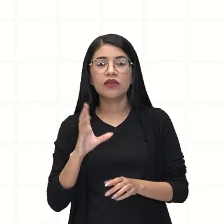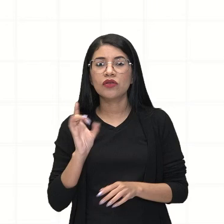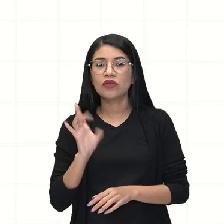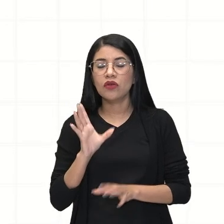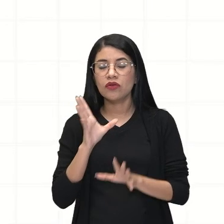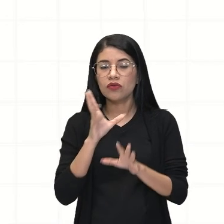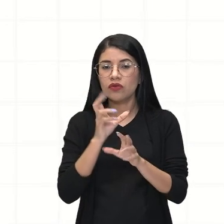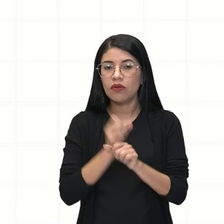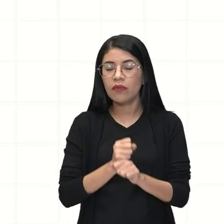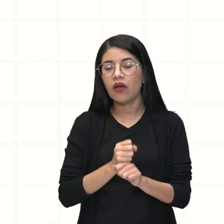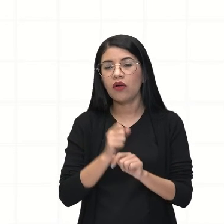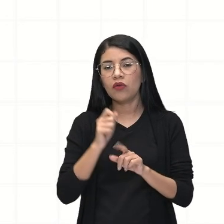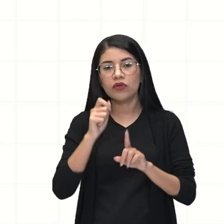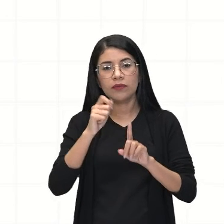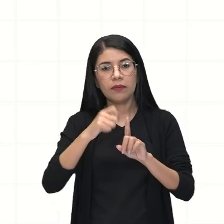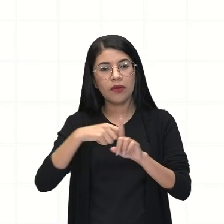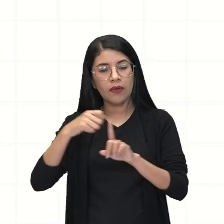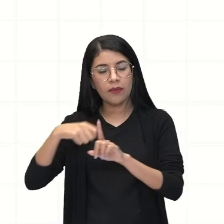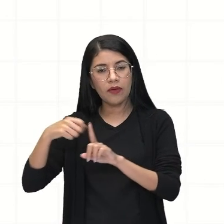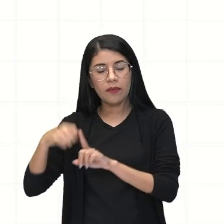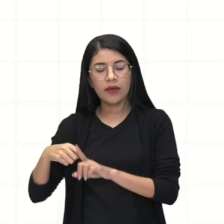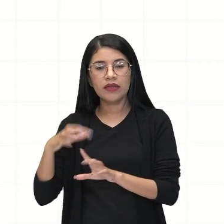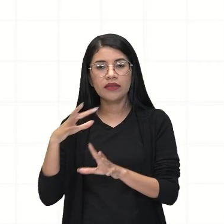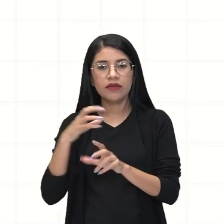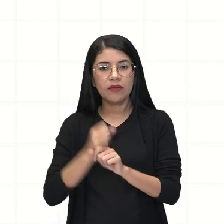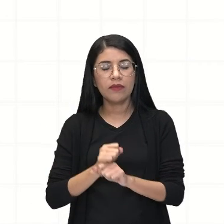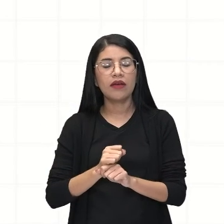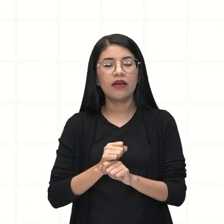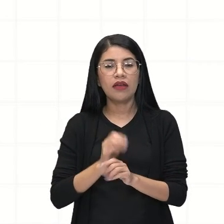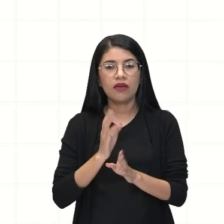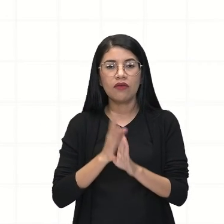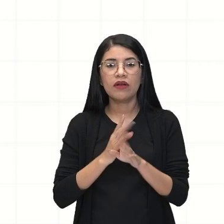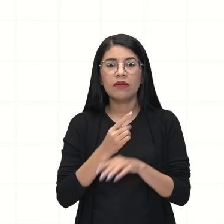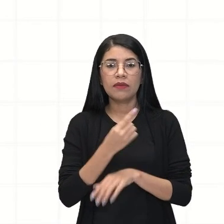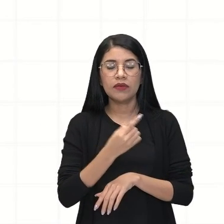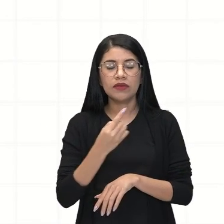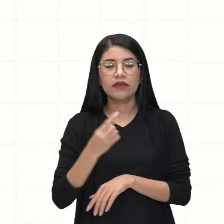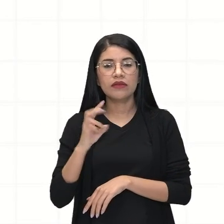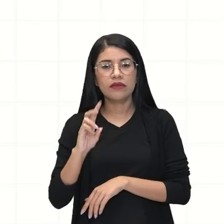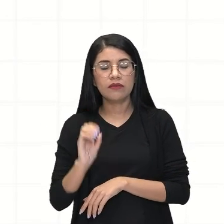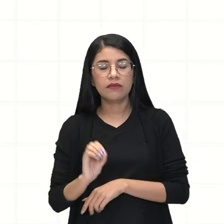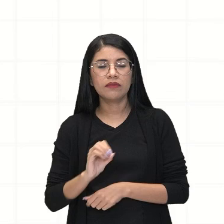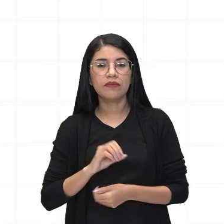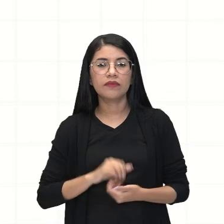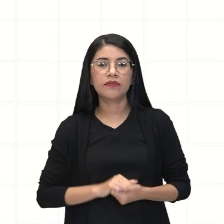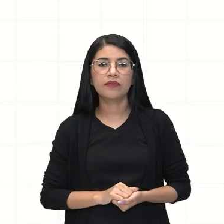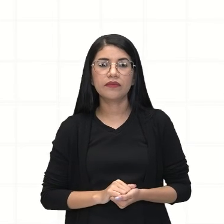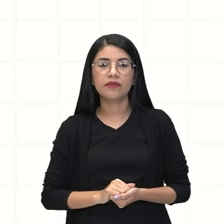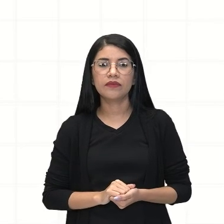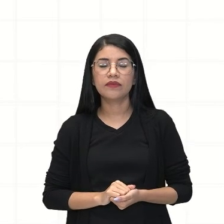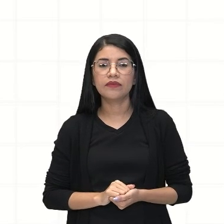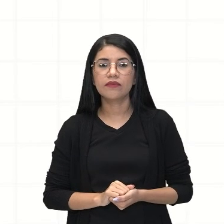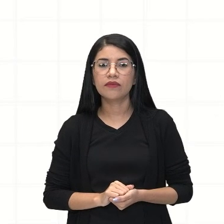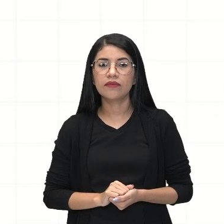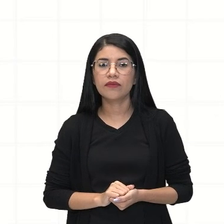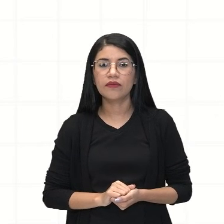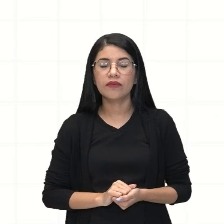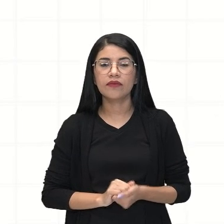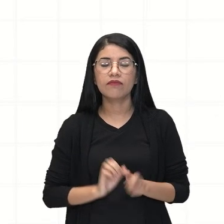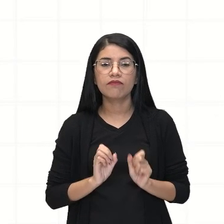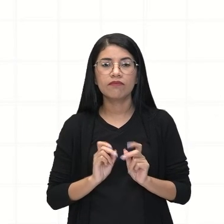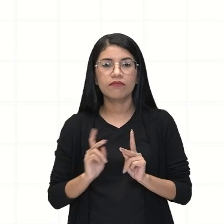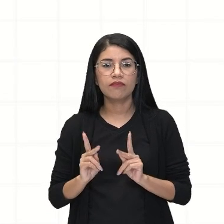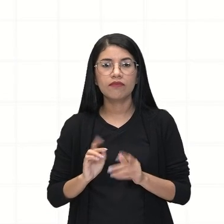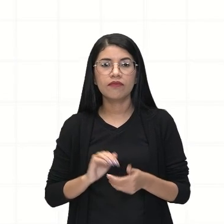gente somar todos os livros emprestados e daria aí o resultado de 1.150. Certo? Muito